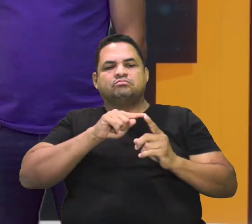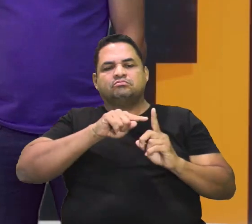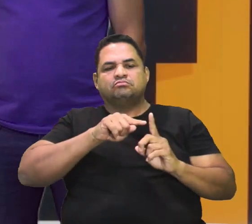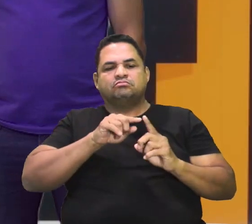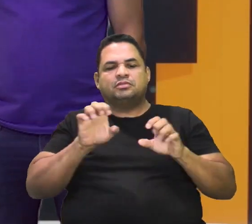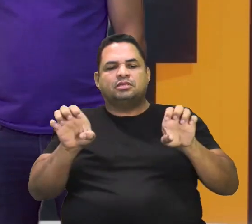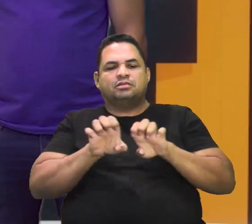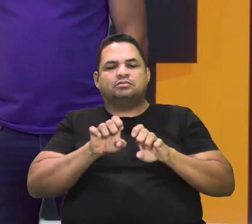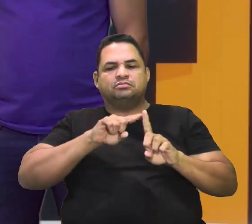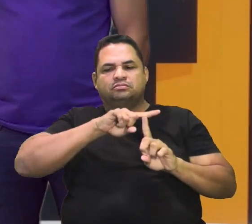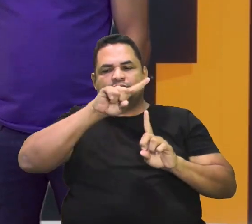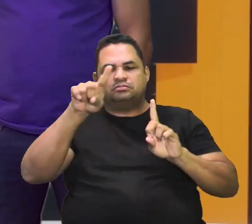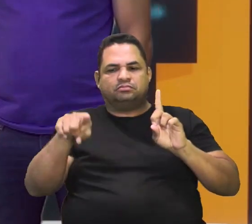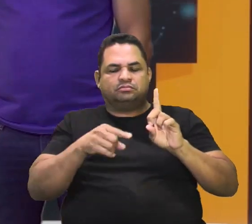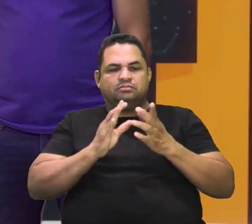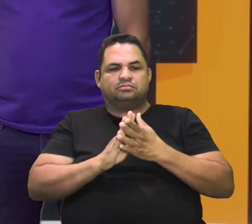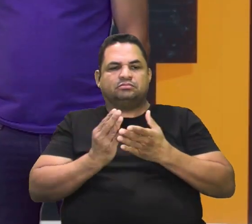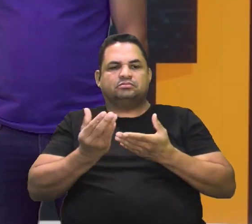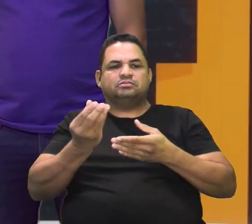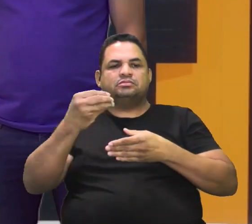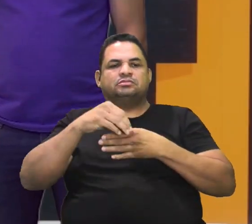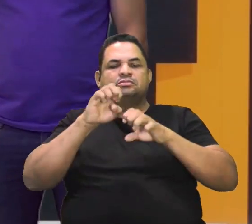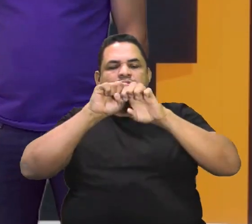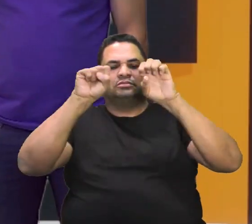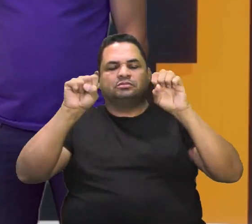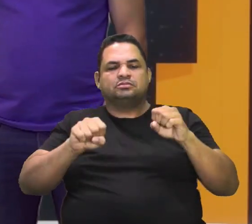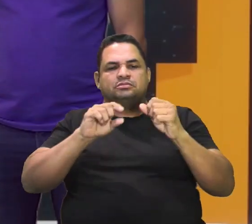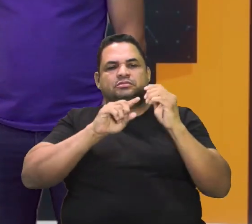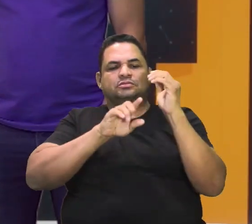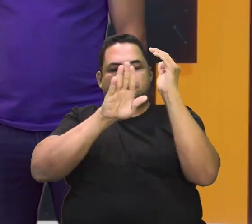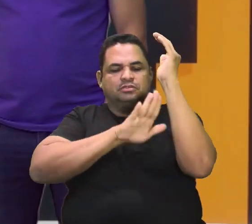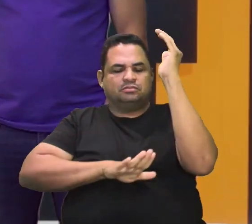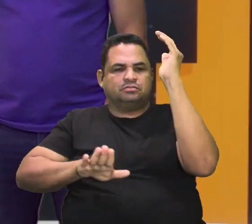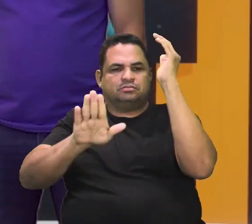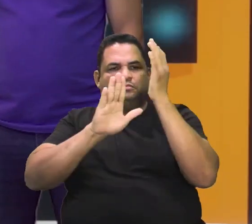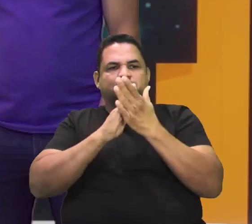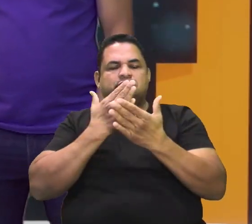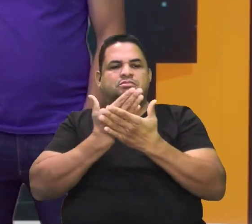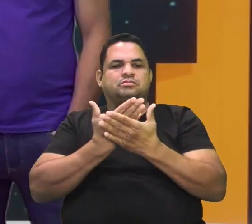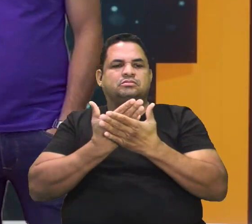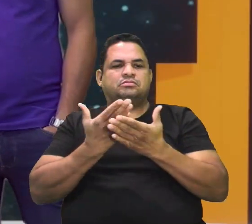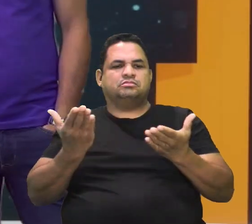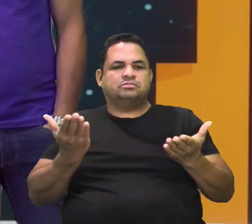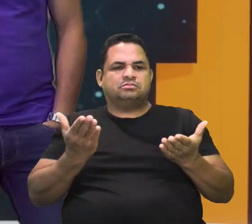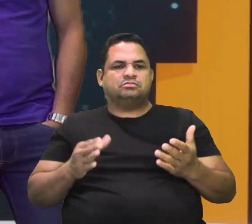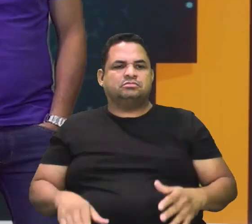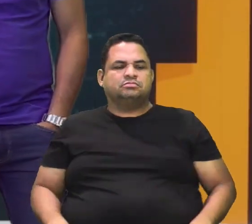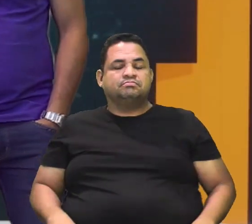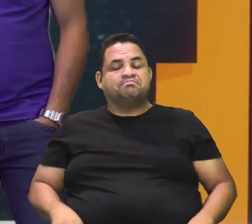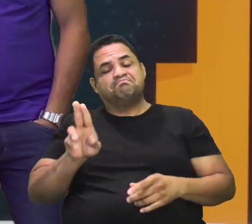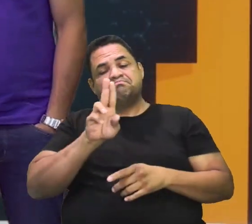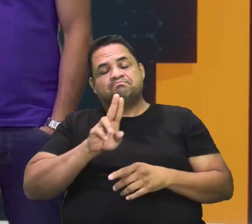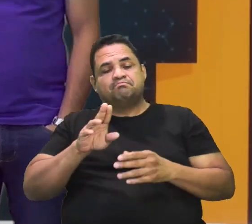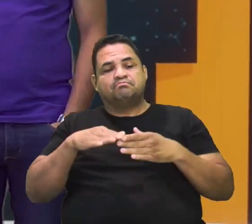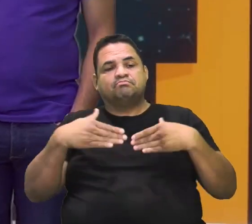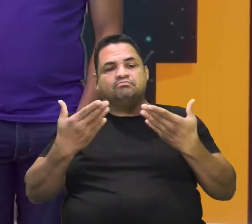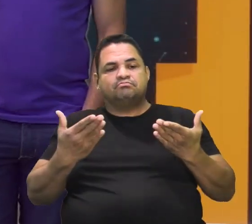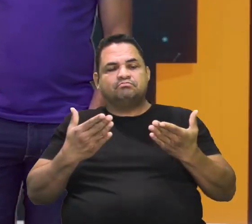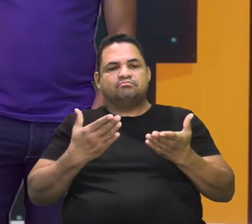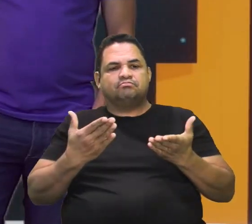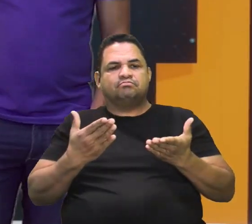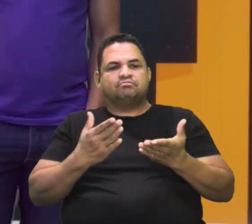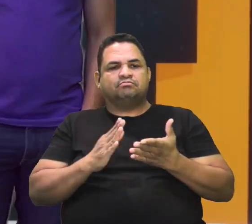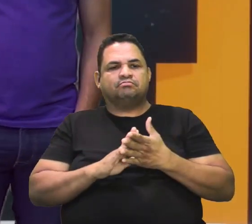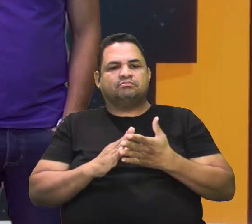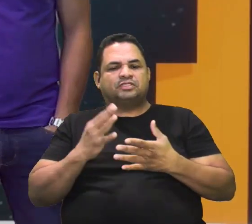que envolve o sistema cartesiano. É claro, né? Vocês viram que hoje a aula já é um pouquinho mais, né, aplicada, né? E também, às